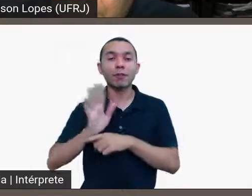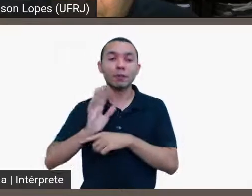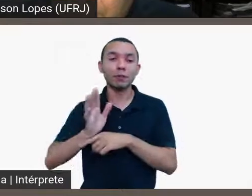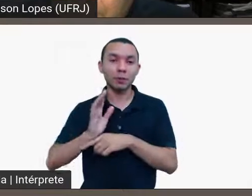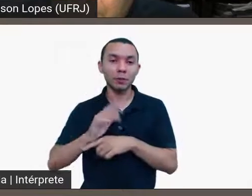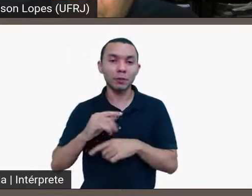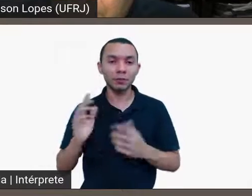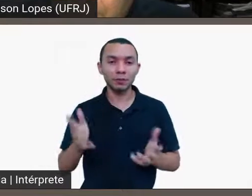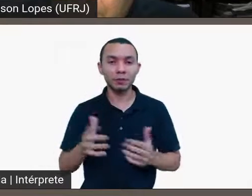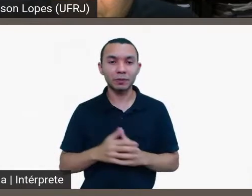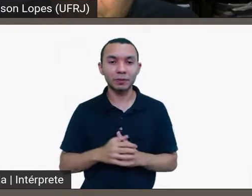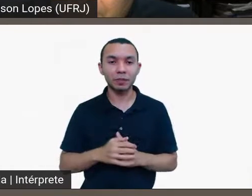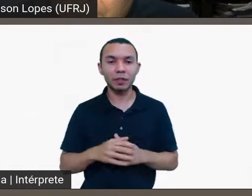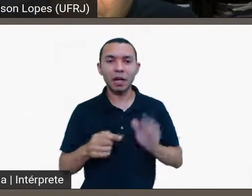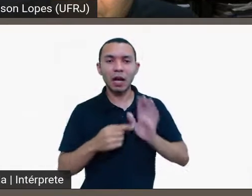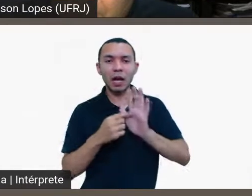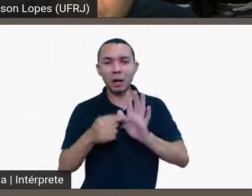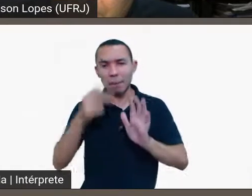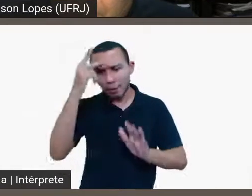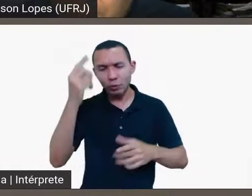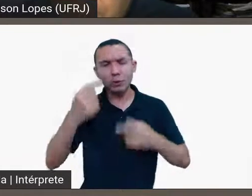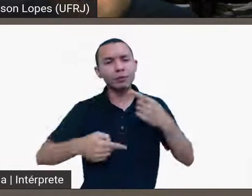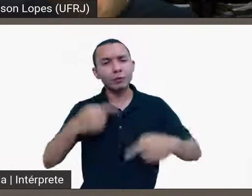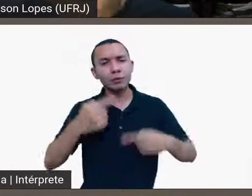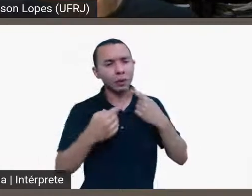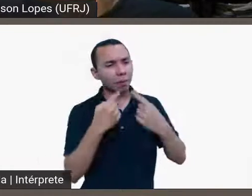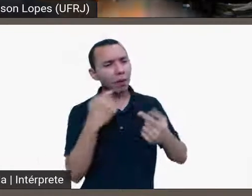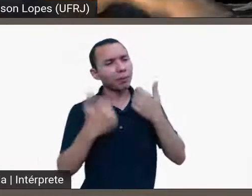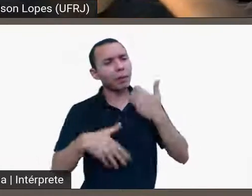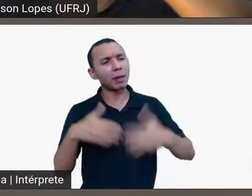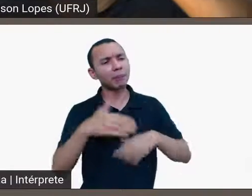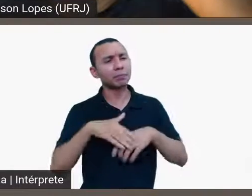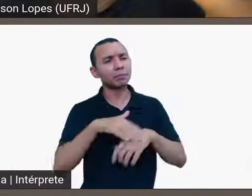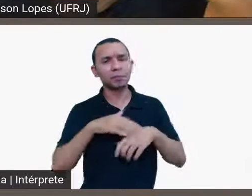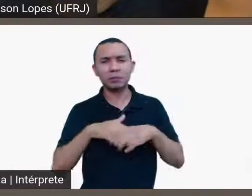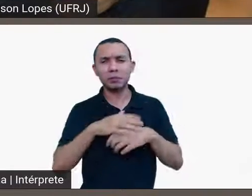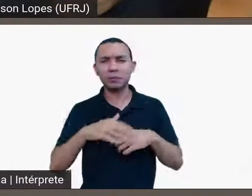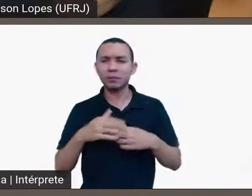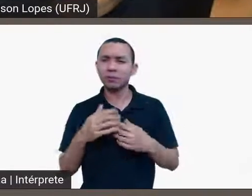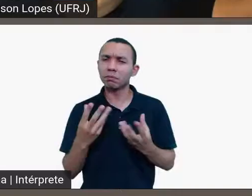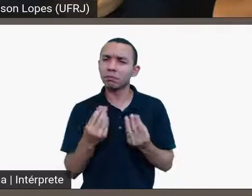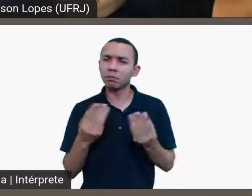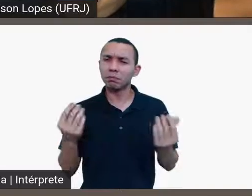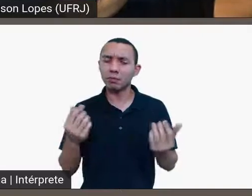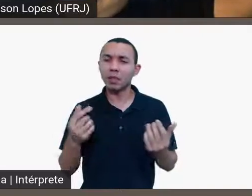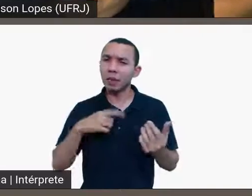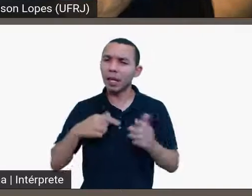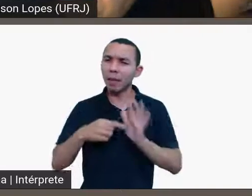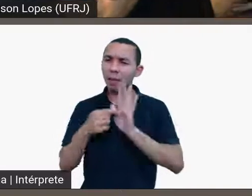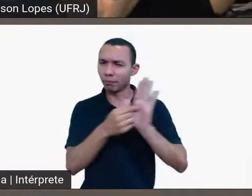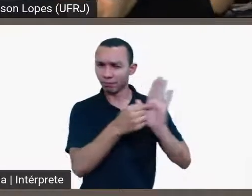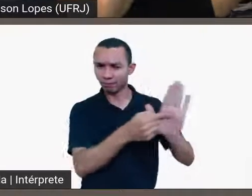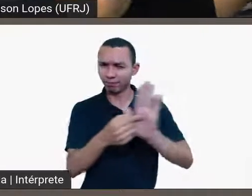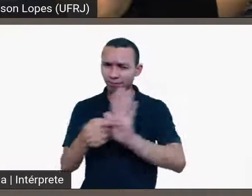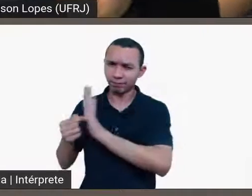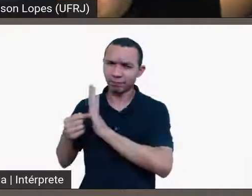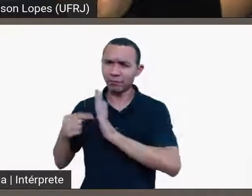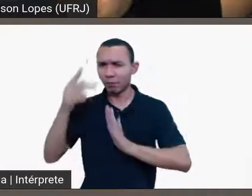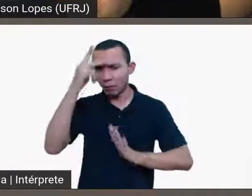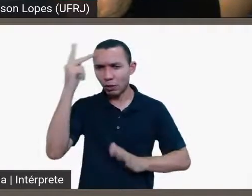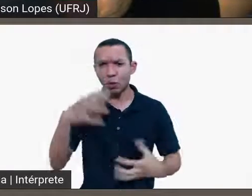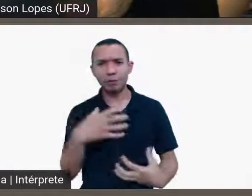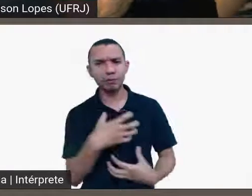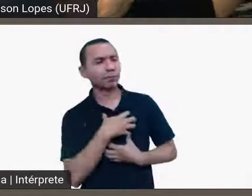não comentado. Né? Assim, por mais que ele tenha circulado e tido um impacto, né? As pessoas